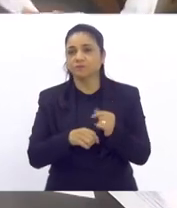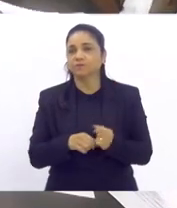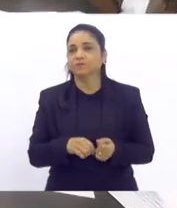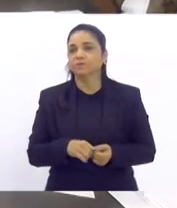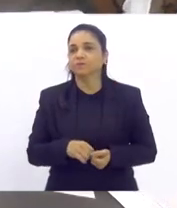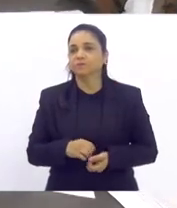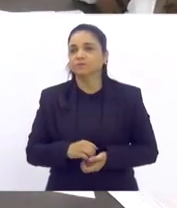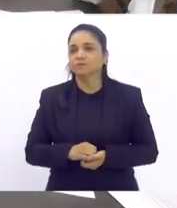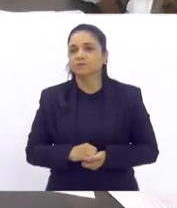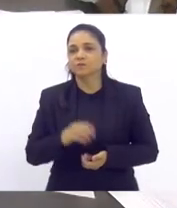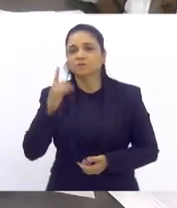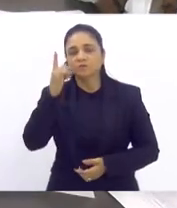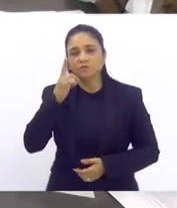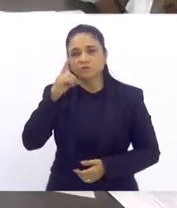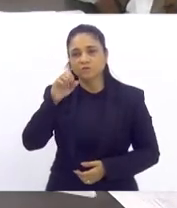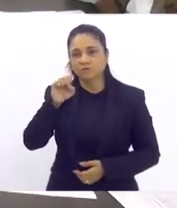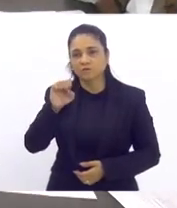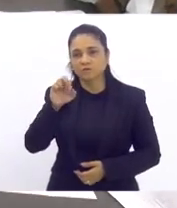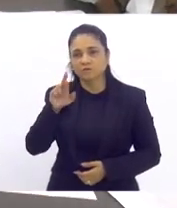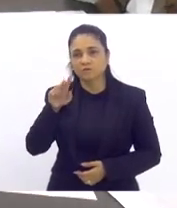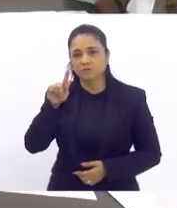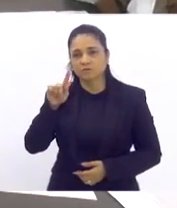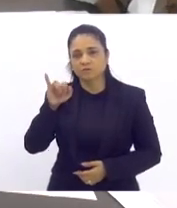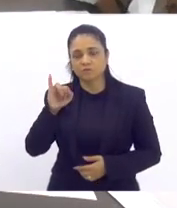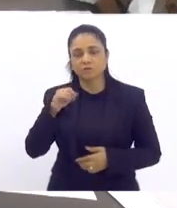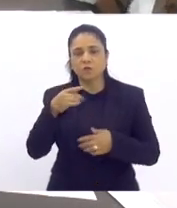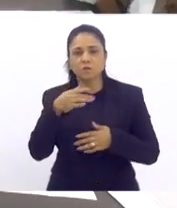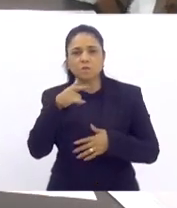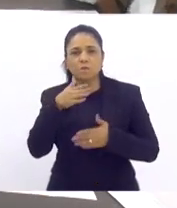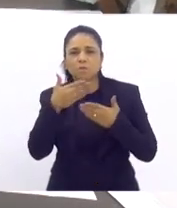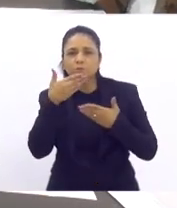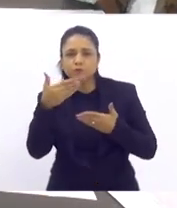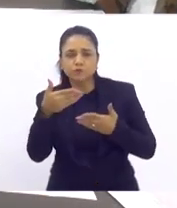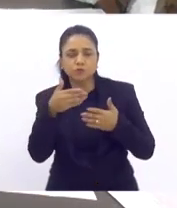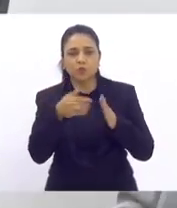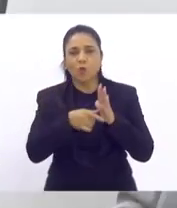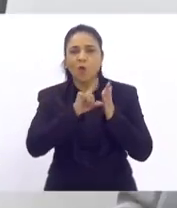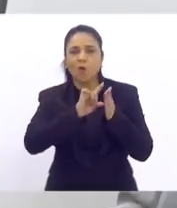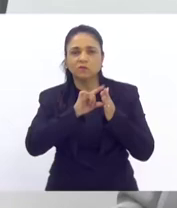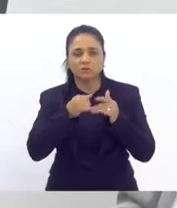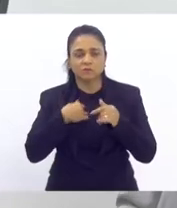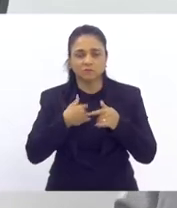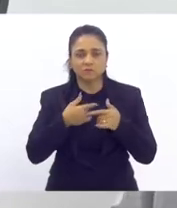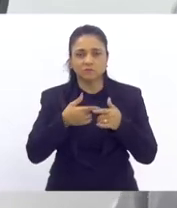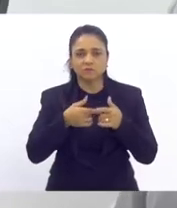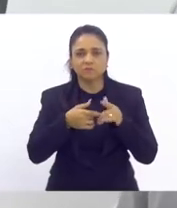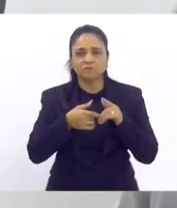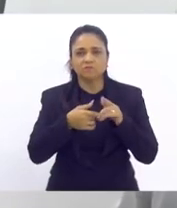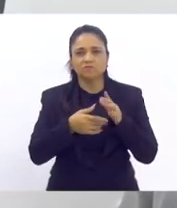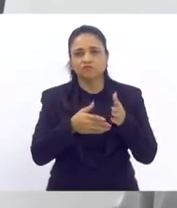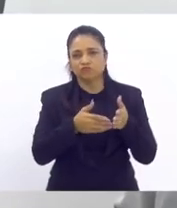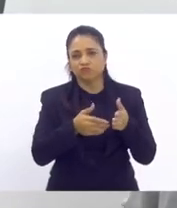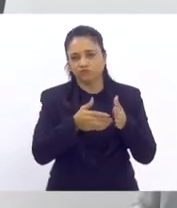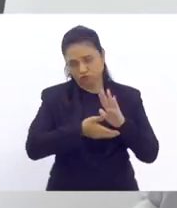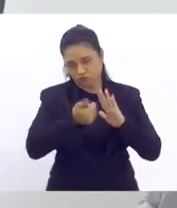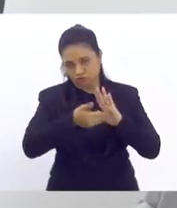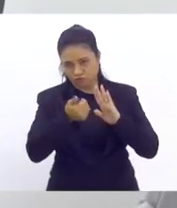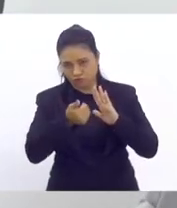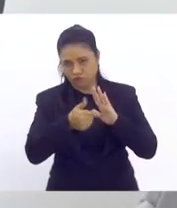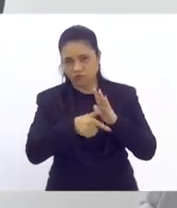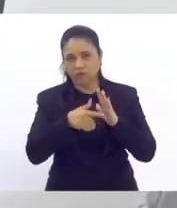é o Dr Serginho o autor pediu para retirar ontem passou o projeto agora do 45